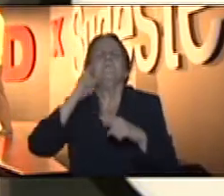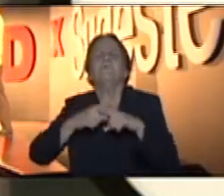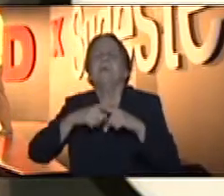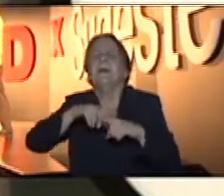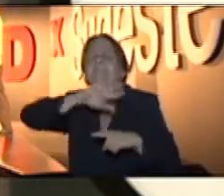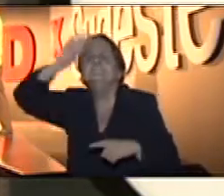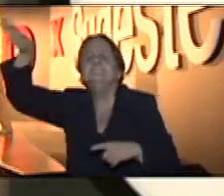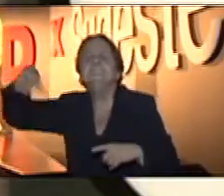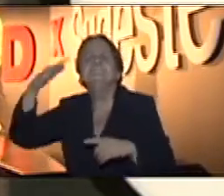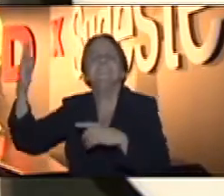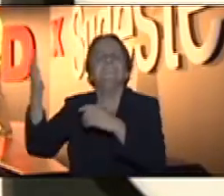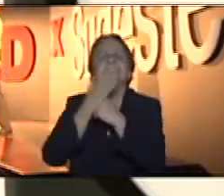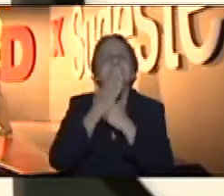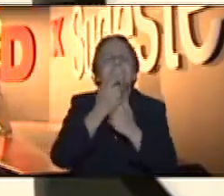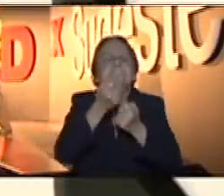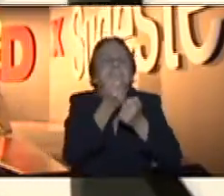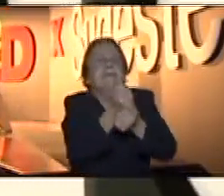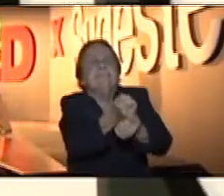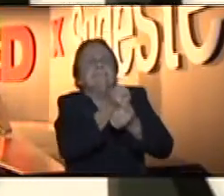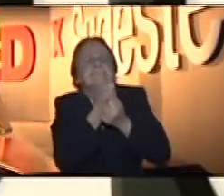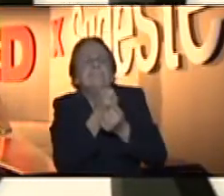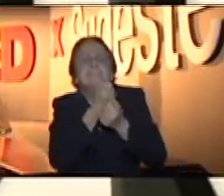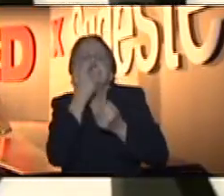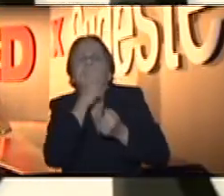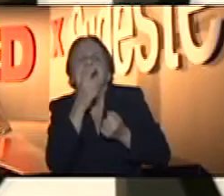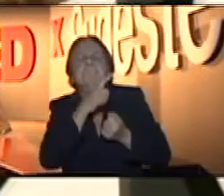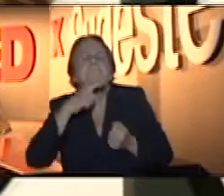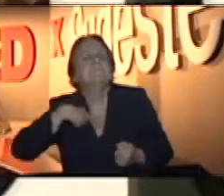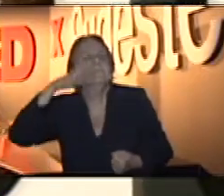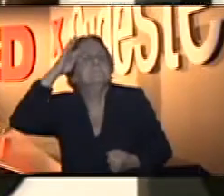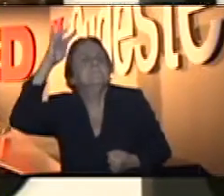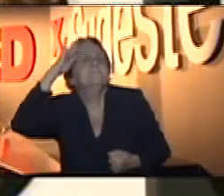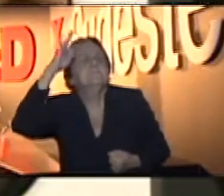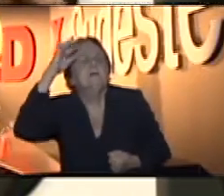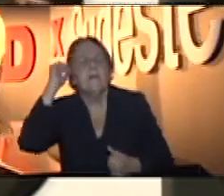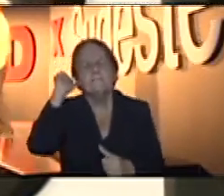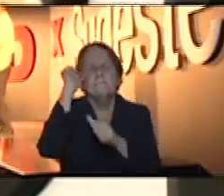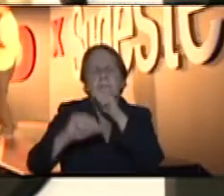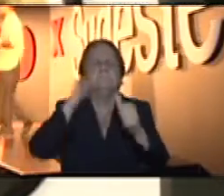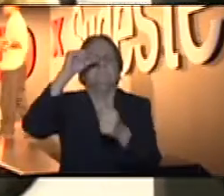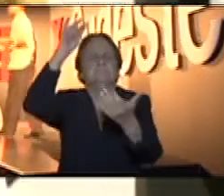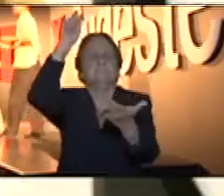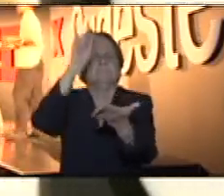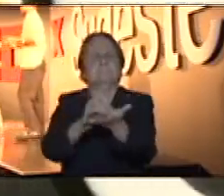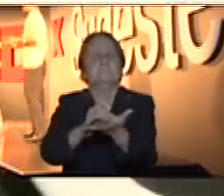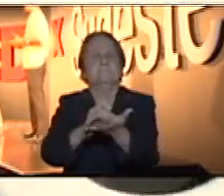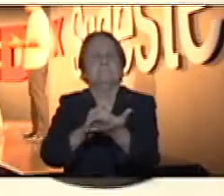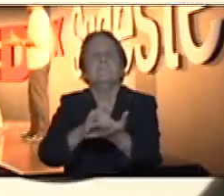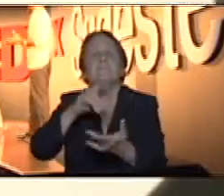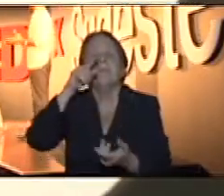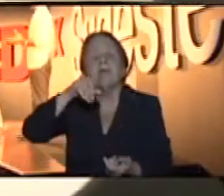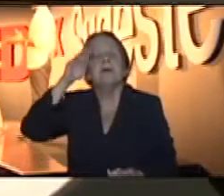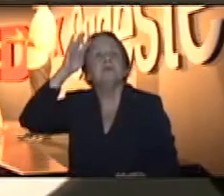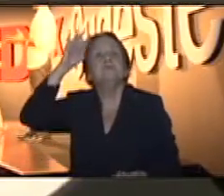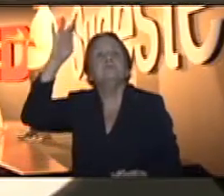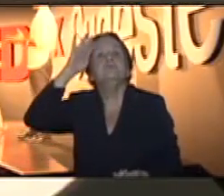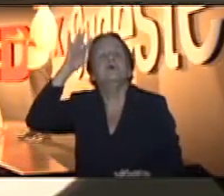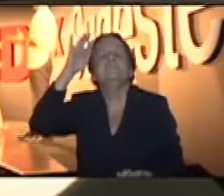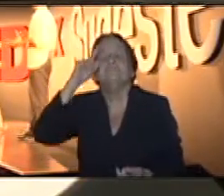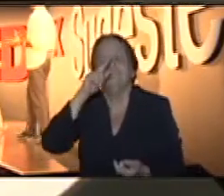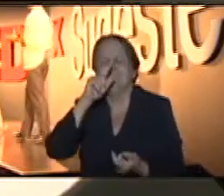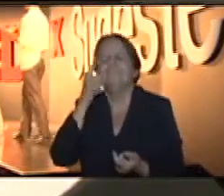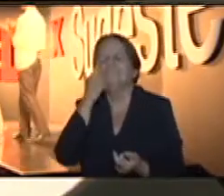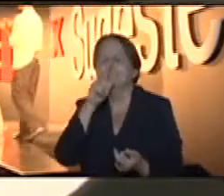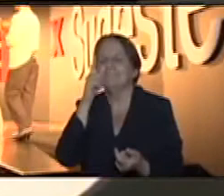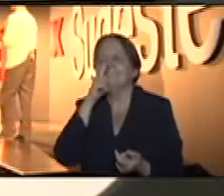rede segurando cordas para que sonhos juntos se transforme em realidade e esses sonhos têm ido mais Avante